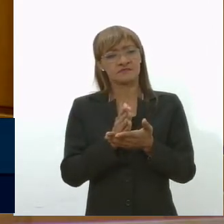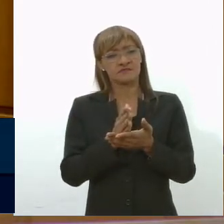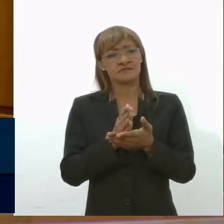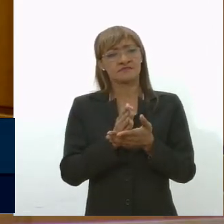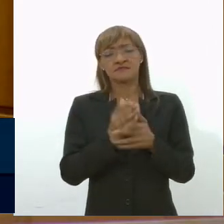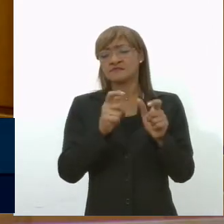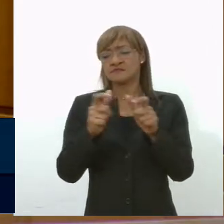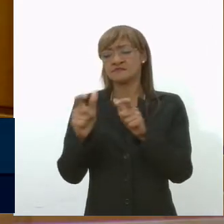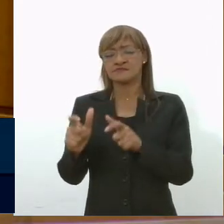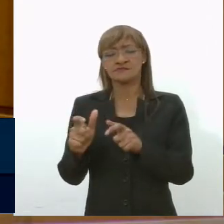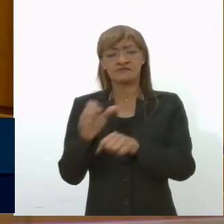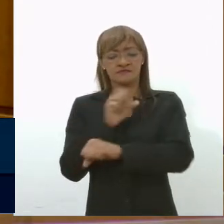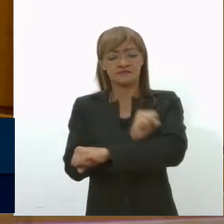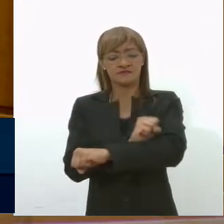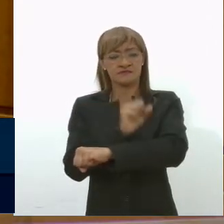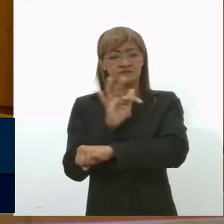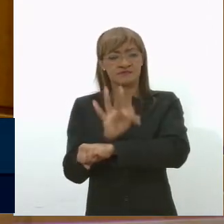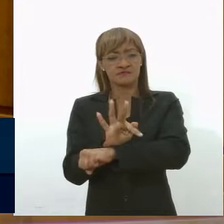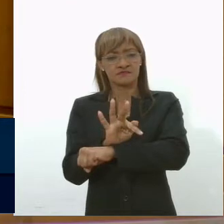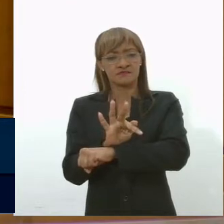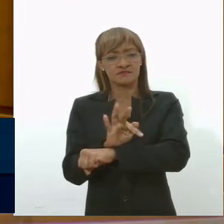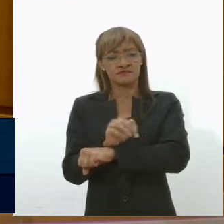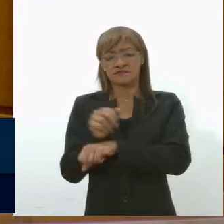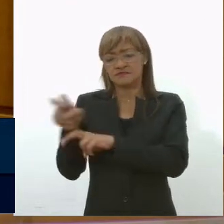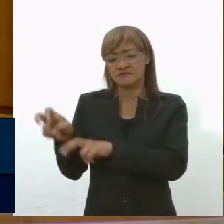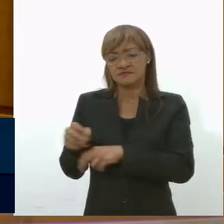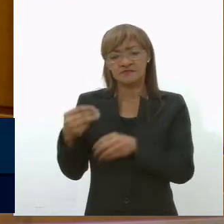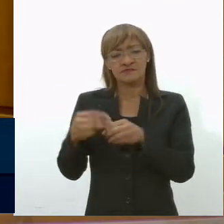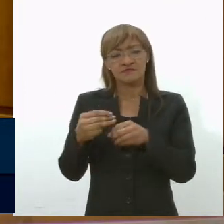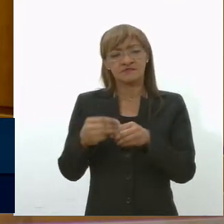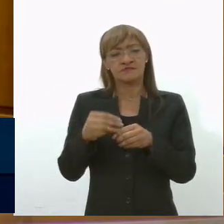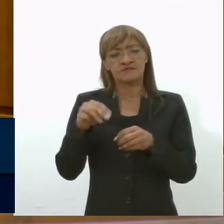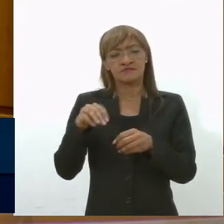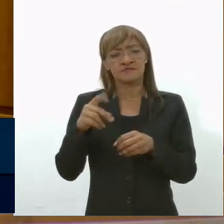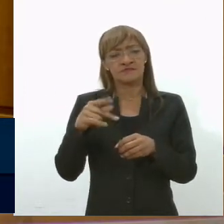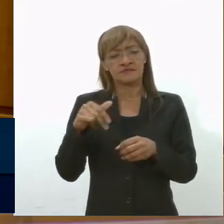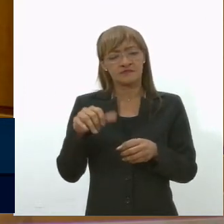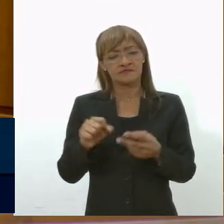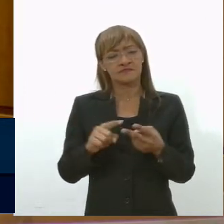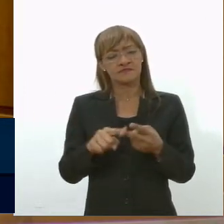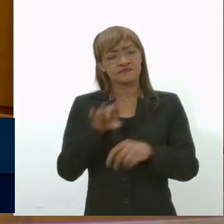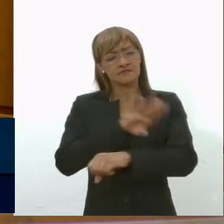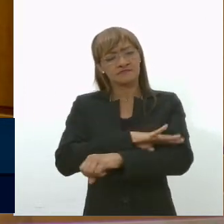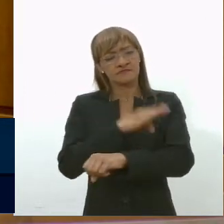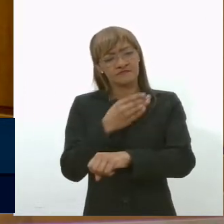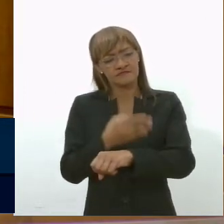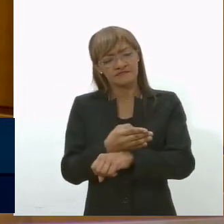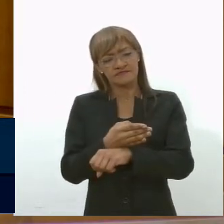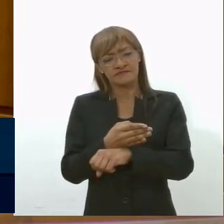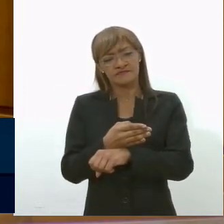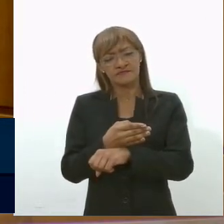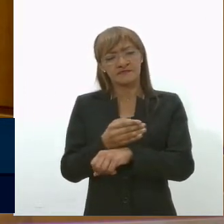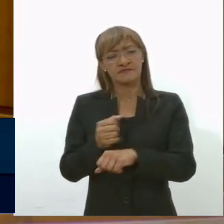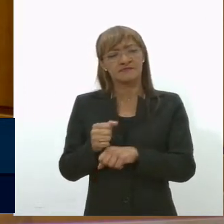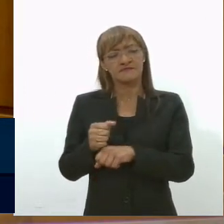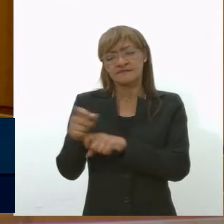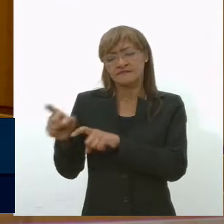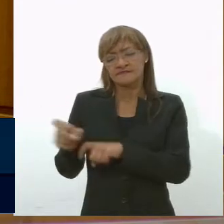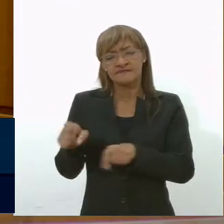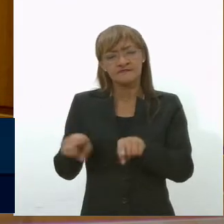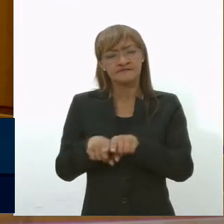Francisco, povoados do município de Neópolis, de Propriá, povoados ali do município de Ilha das